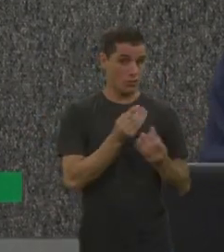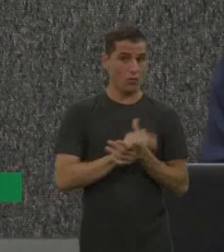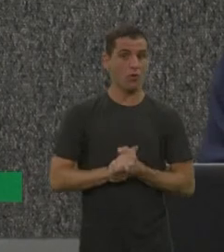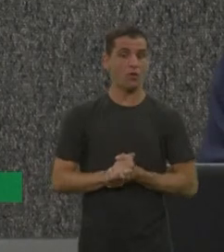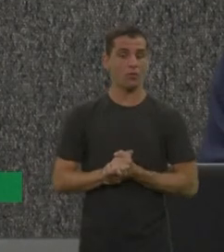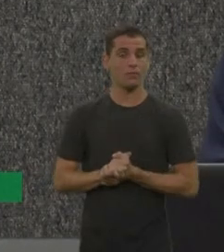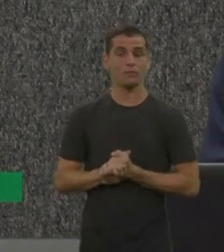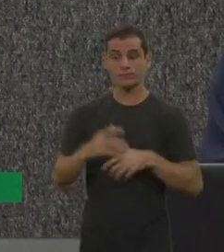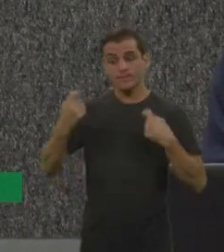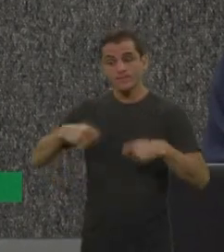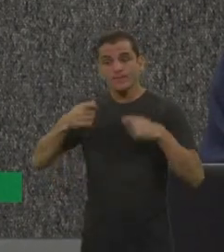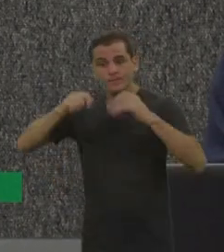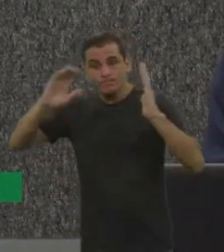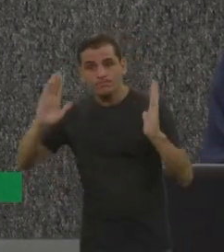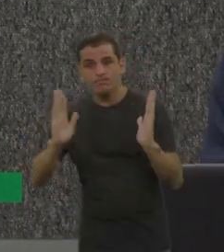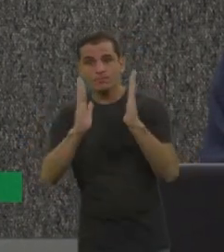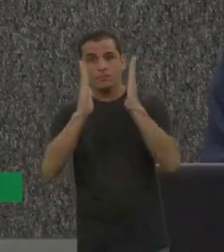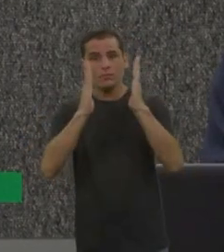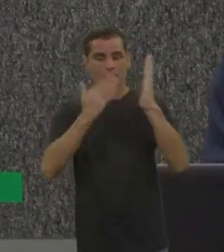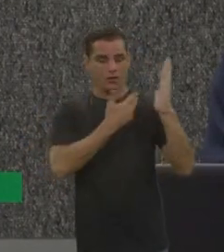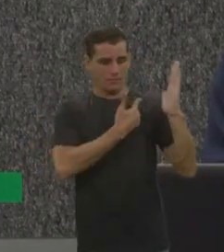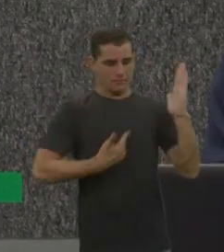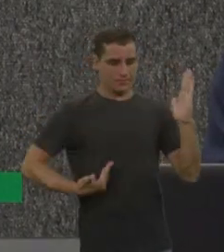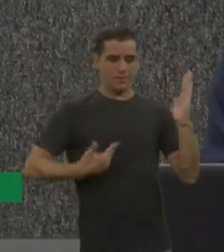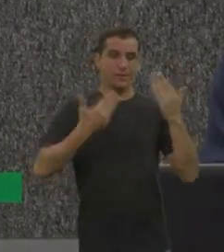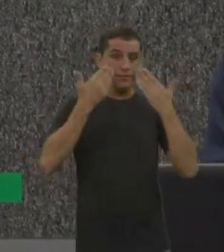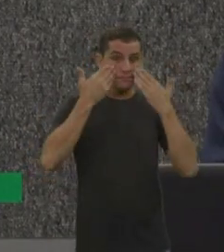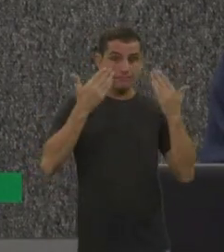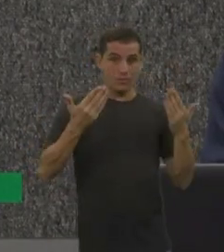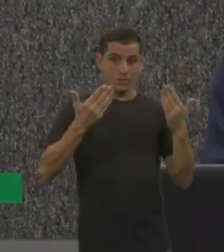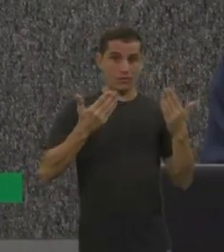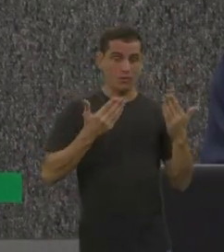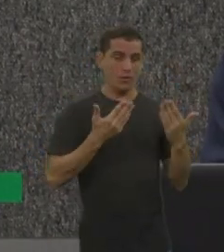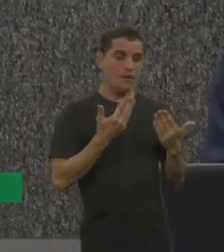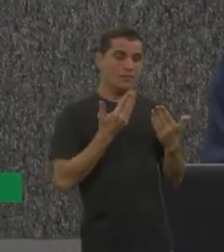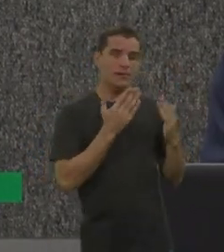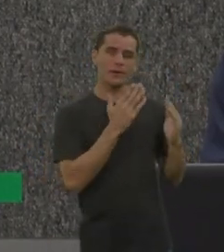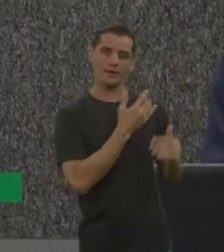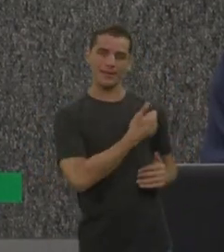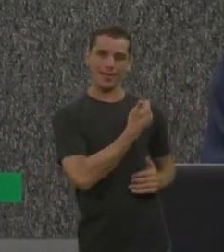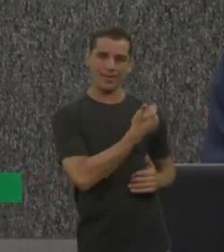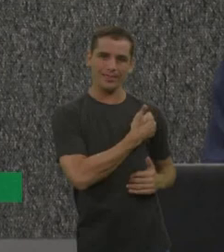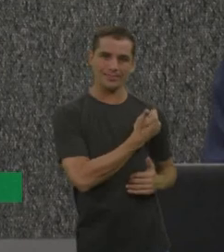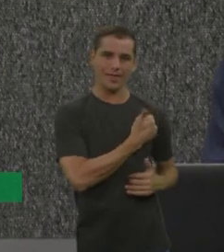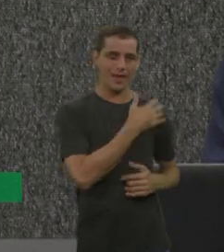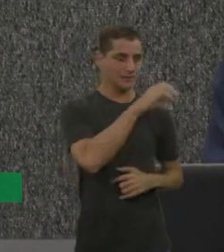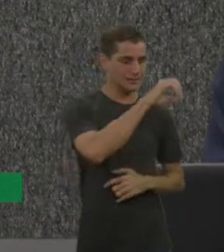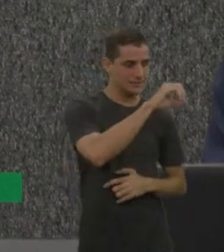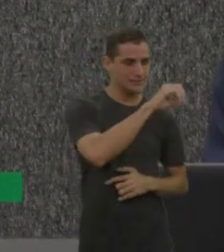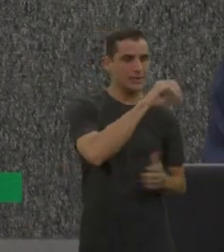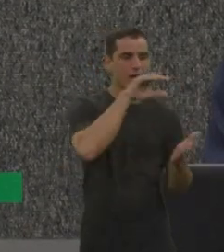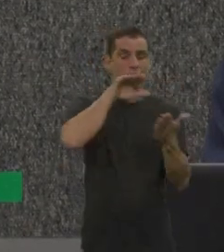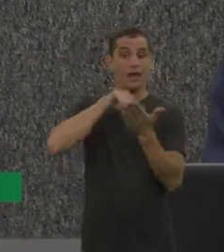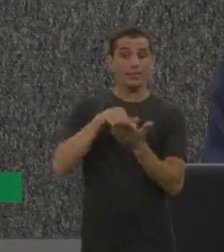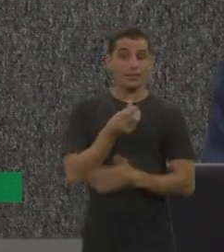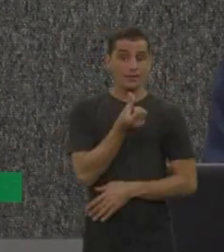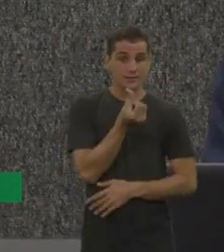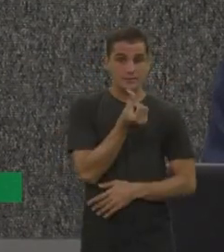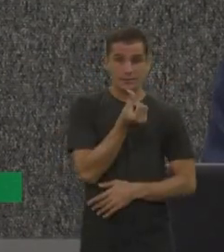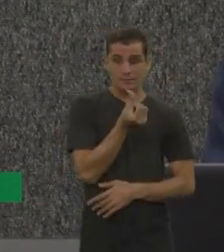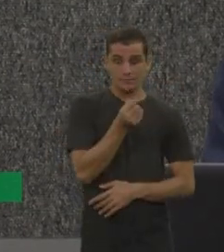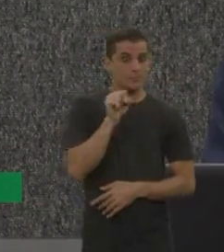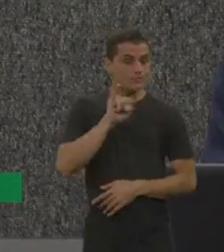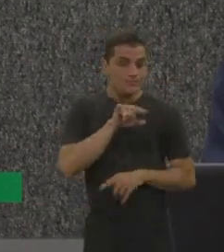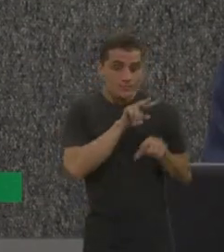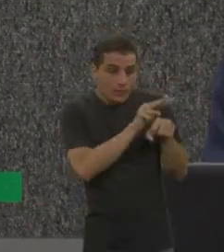enfrentar a política pública da primeira infância, porque, se nós não cuidarmos das crianças de 0 a 6 anos, não adianta a gente querer